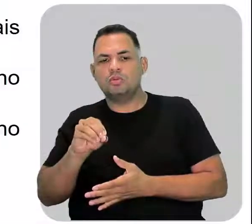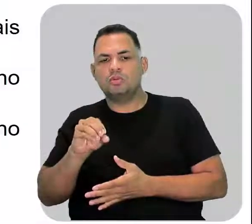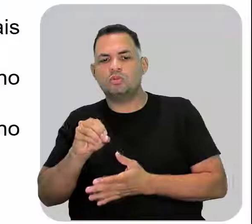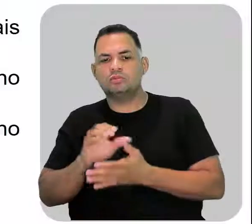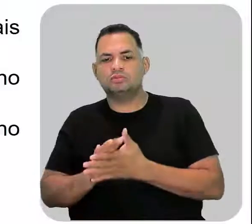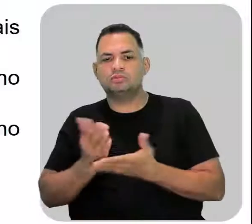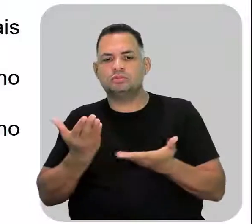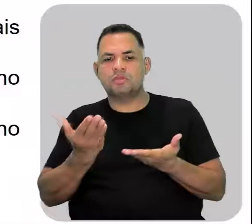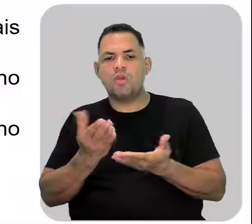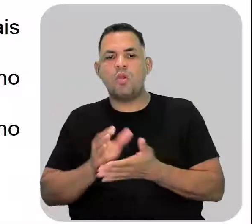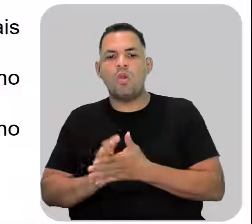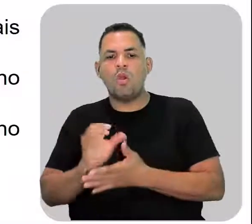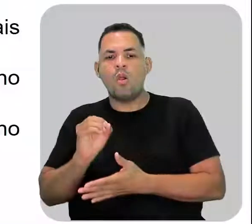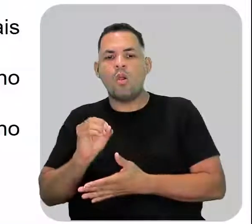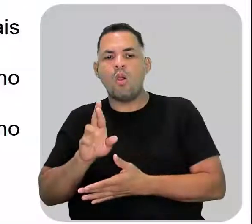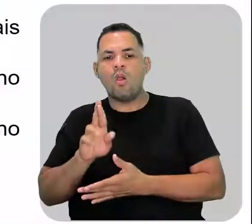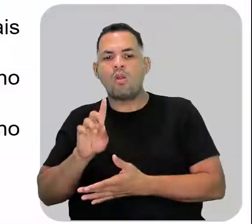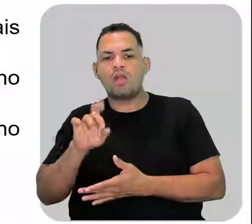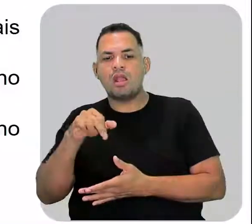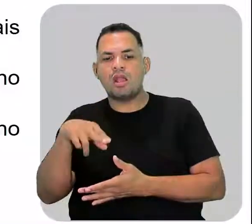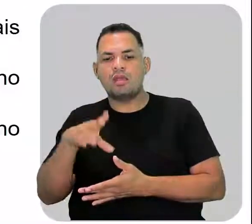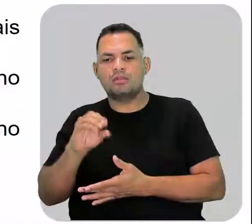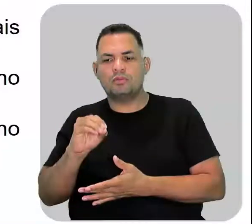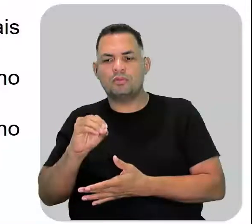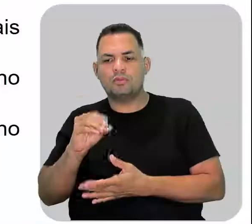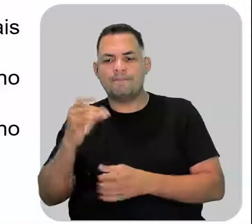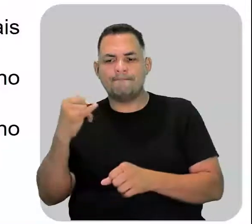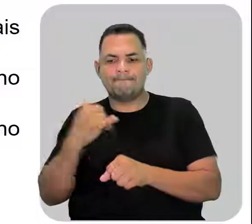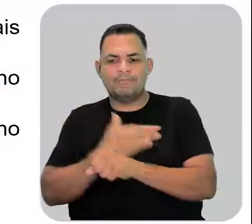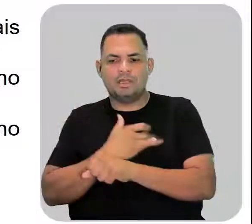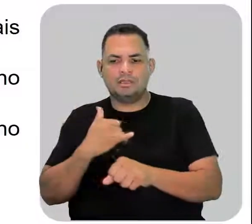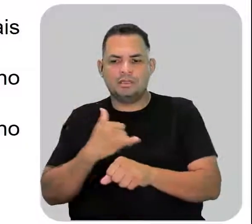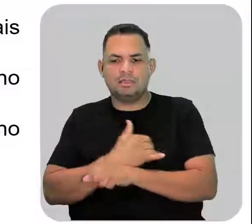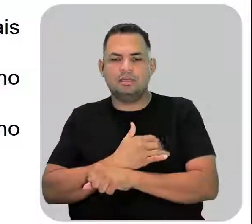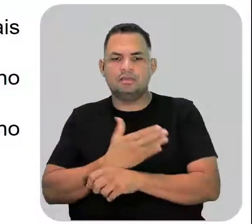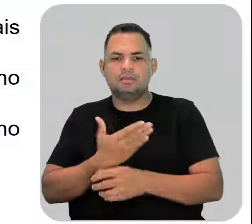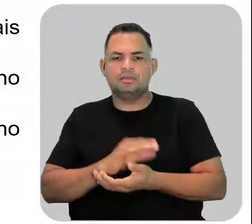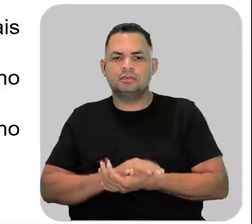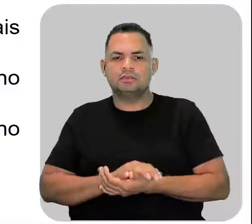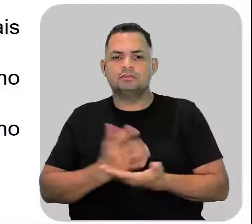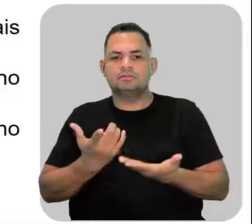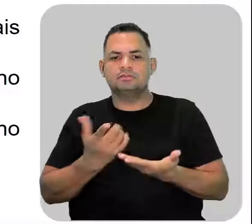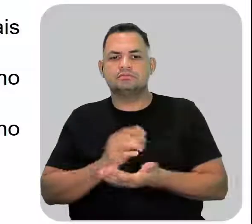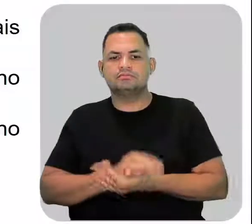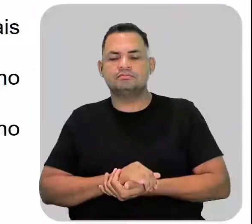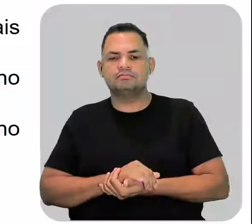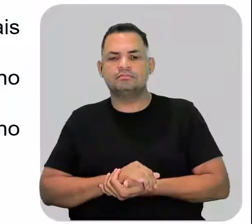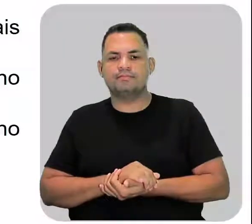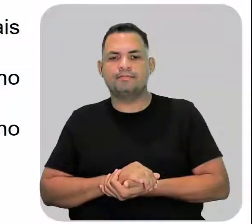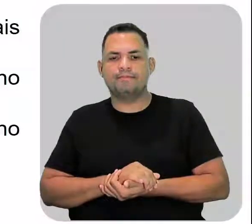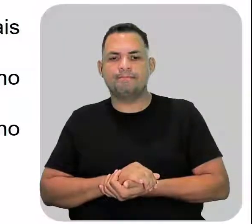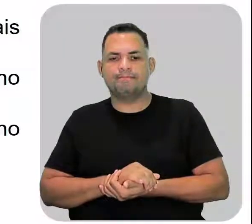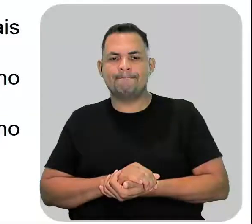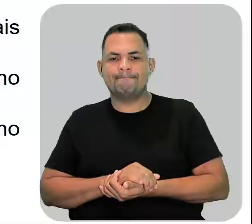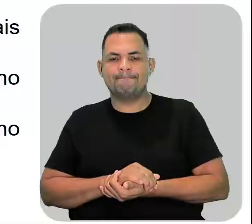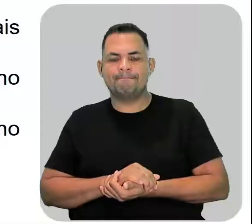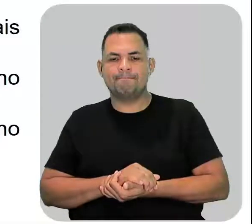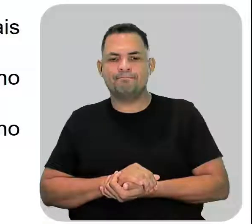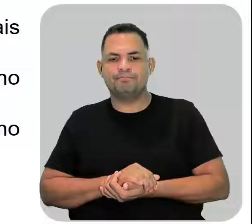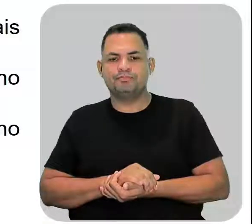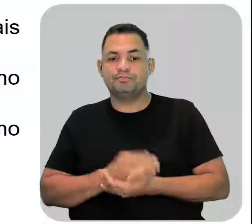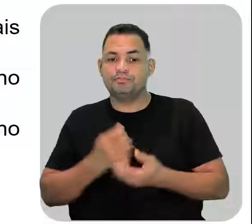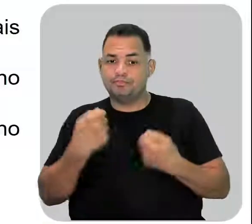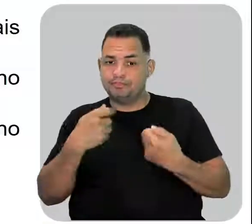organometálicos. Olha só, para fazer parte do grupo dos organometálicos, eu tenho que ser um